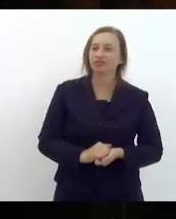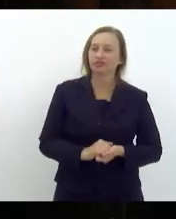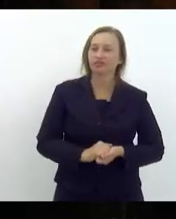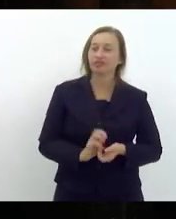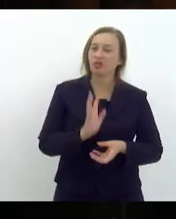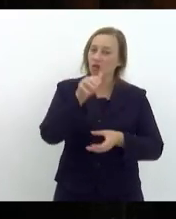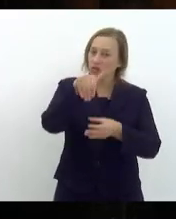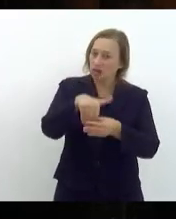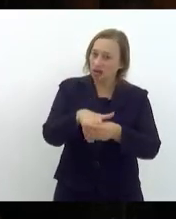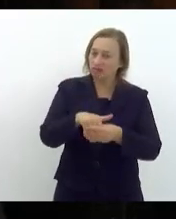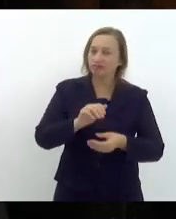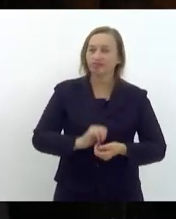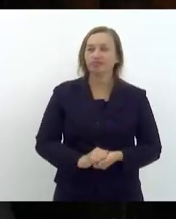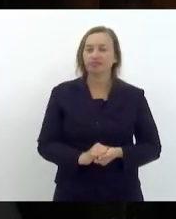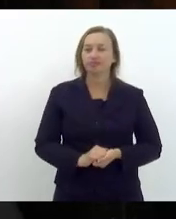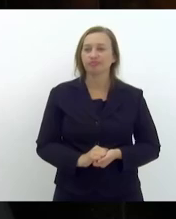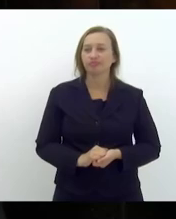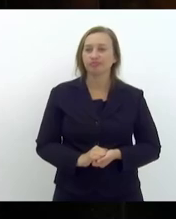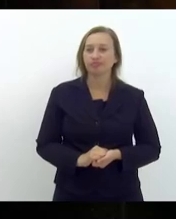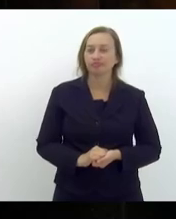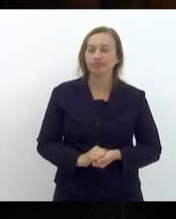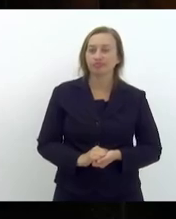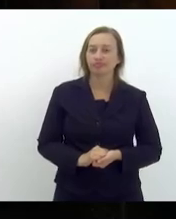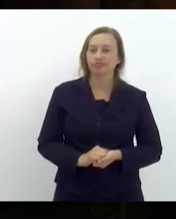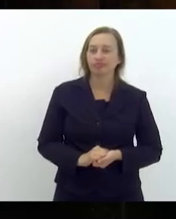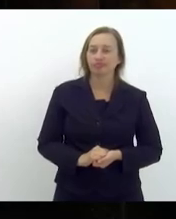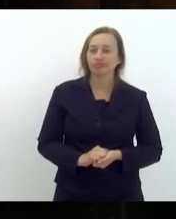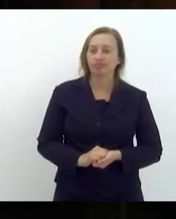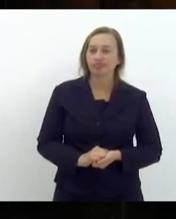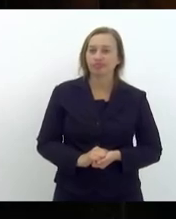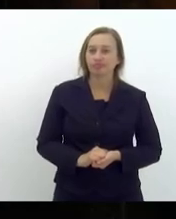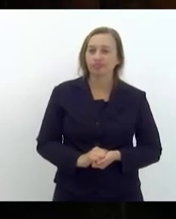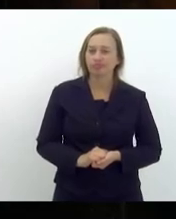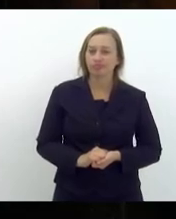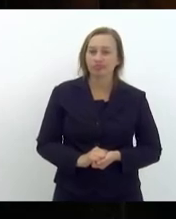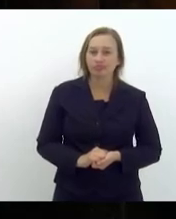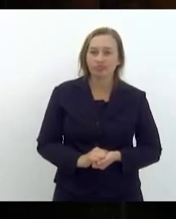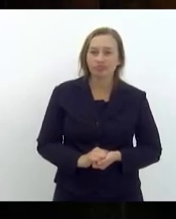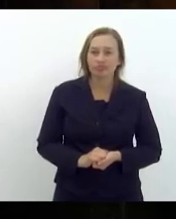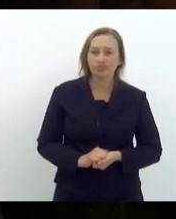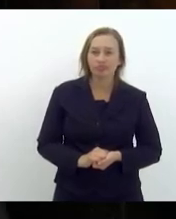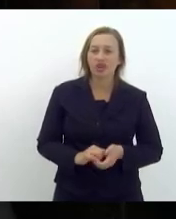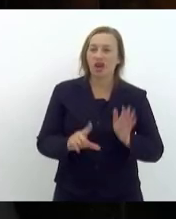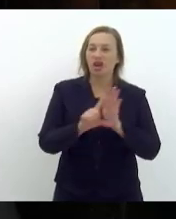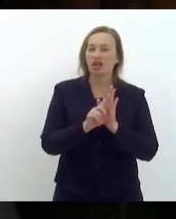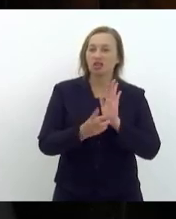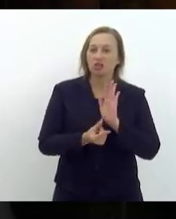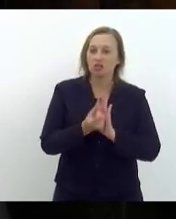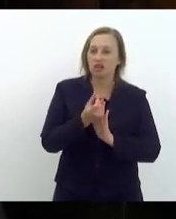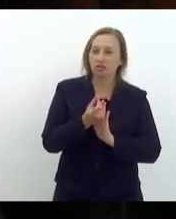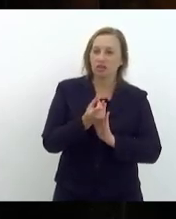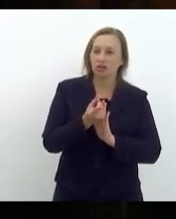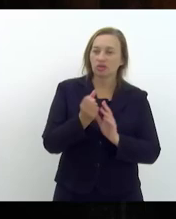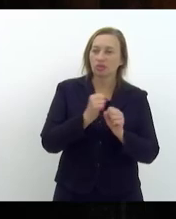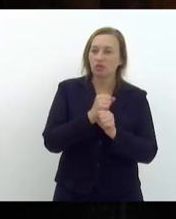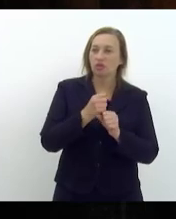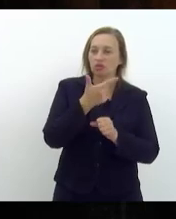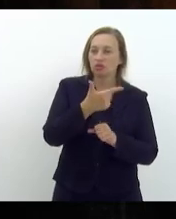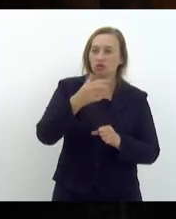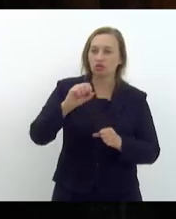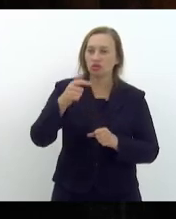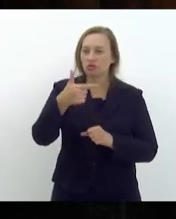votar a partir da semana que vem a LDO para 2024